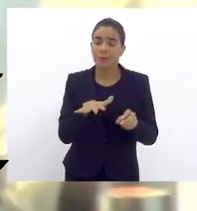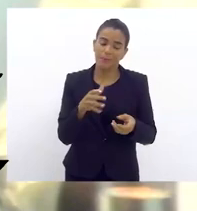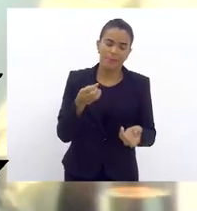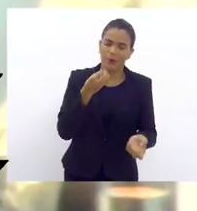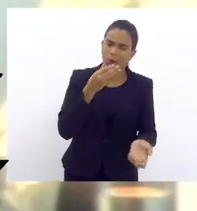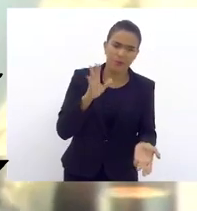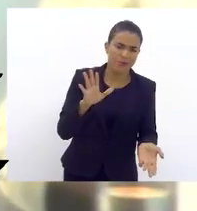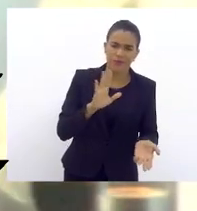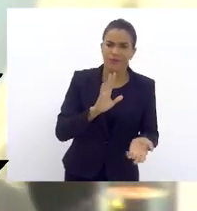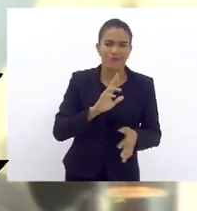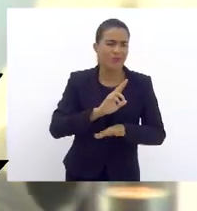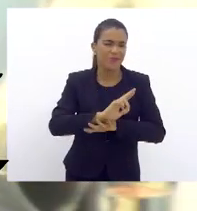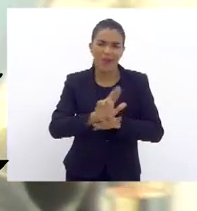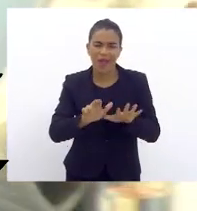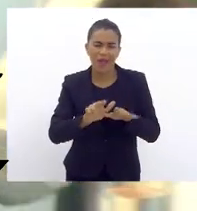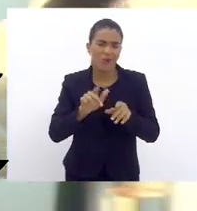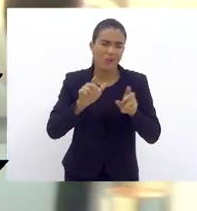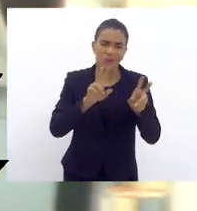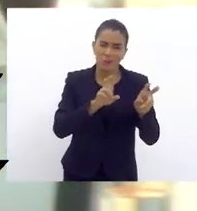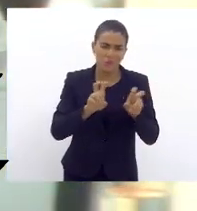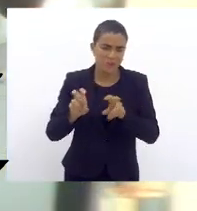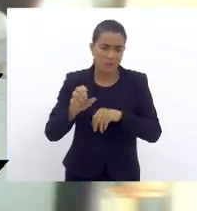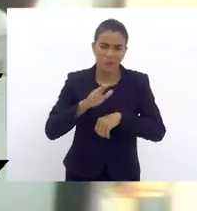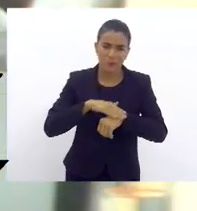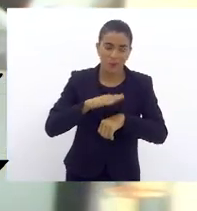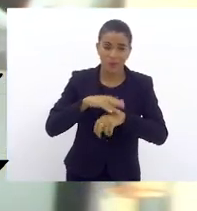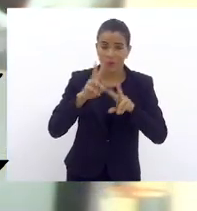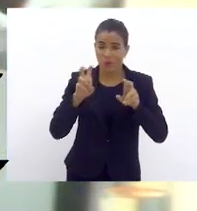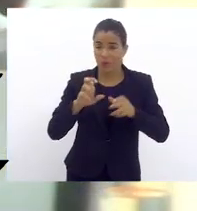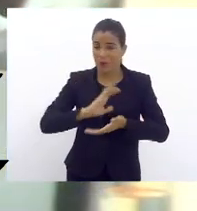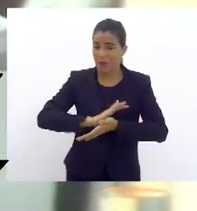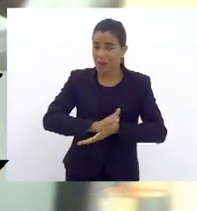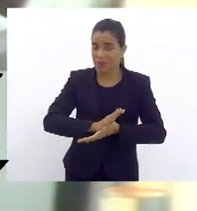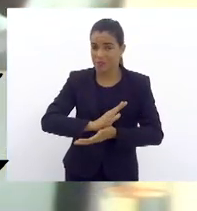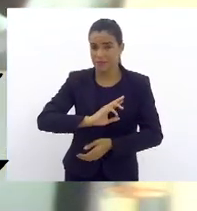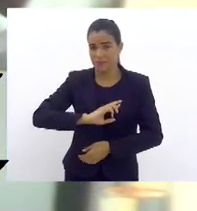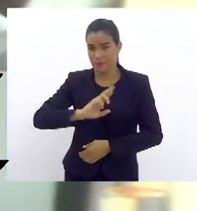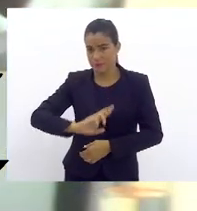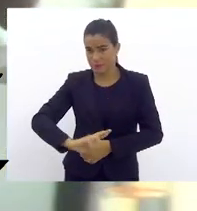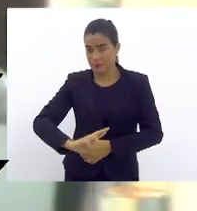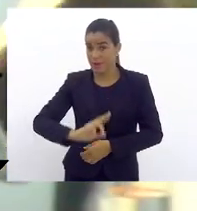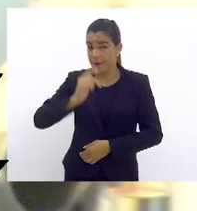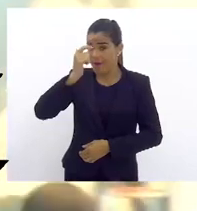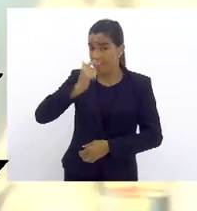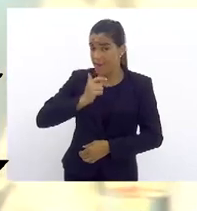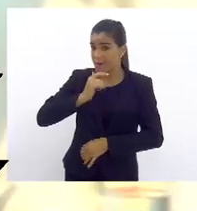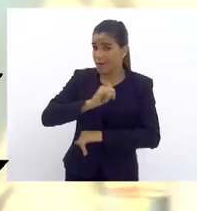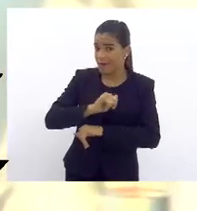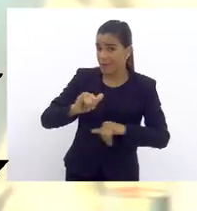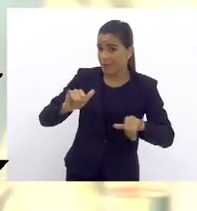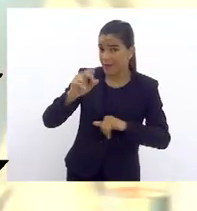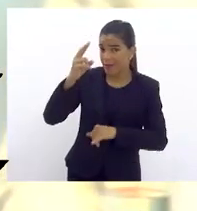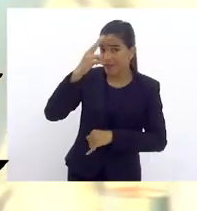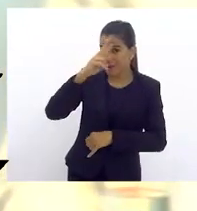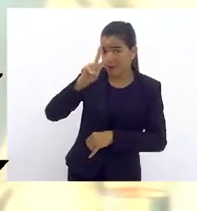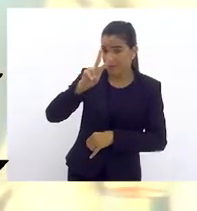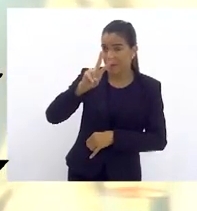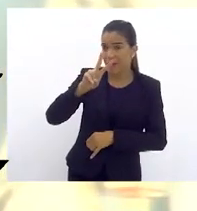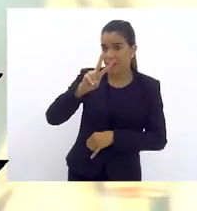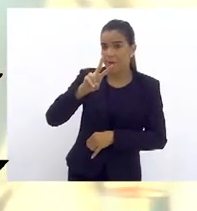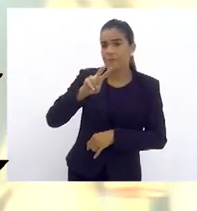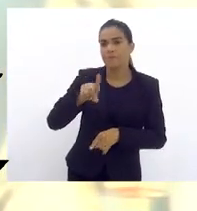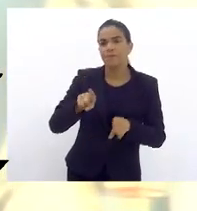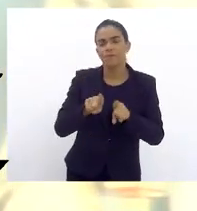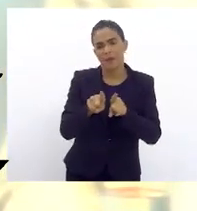vários momentos da questão do racismo religioso e eu queria lembrar e depois a gente vai